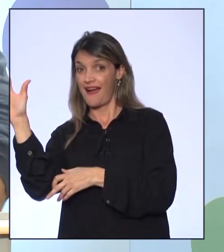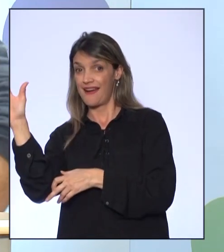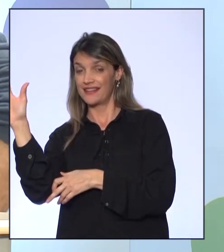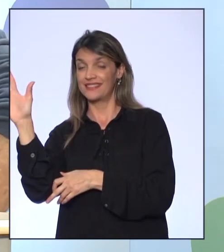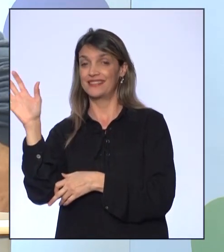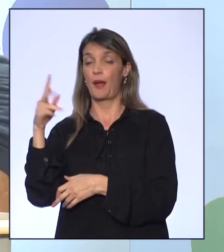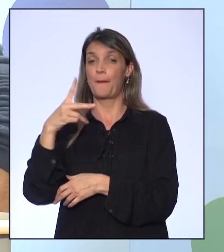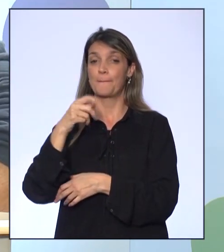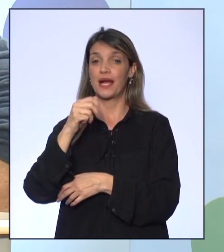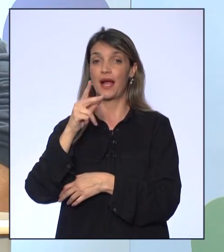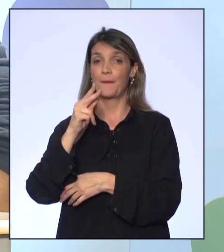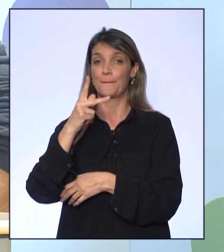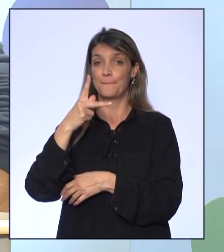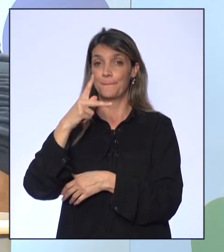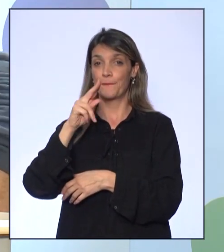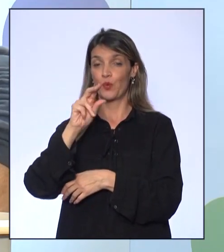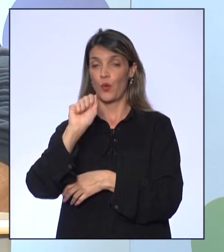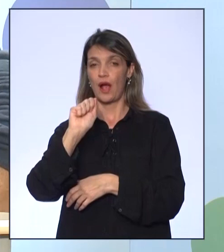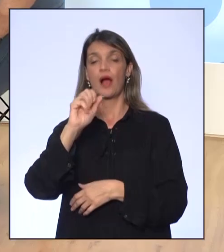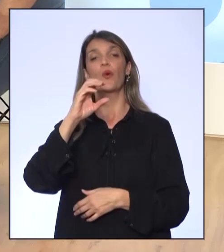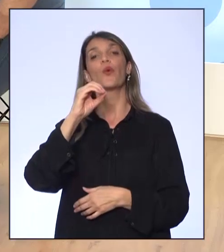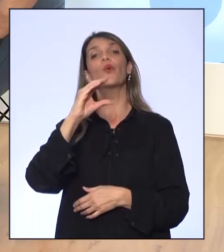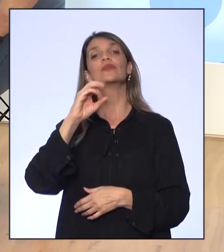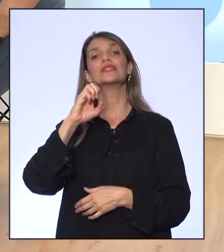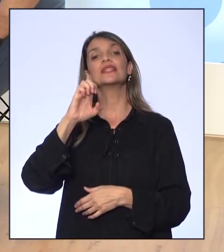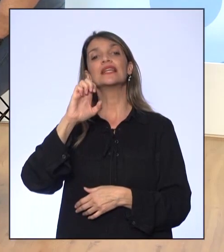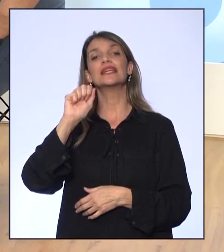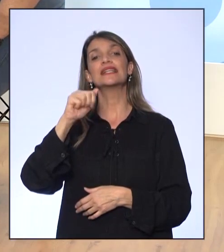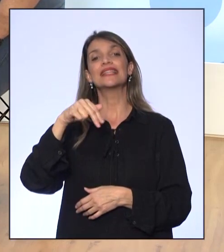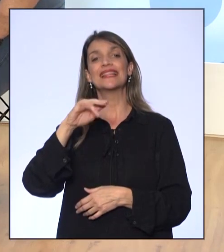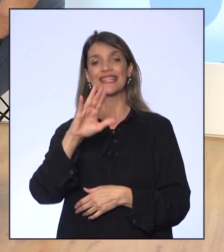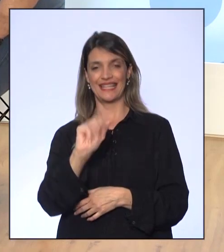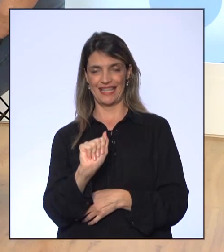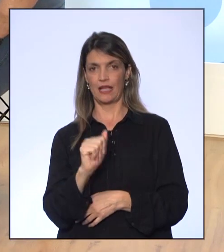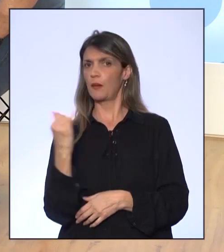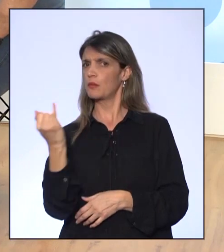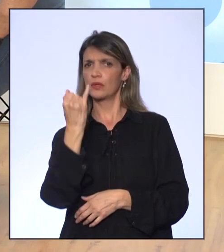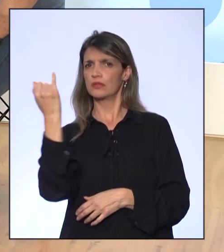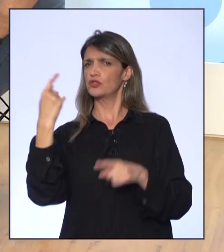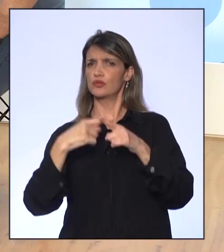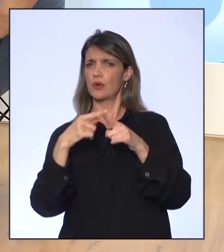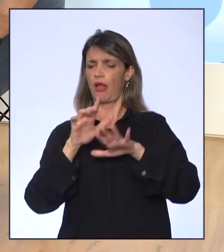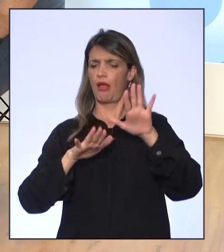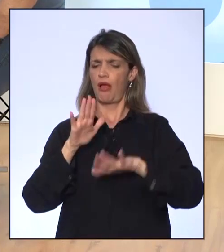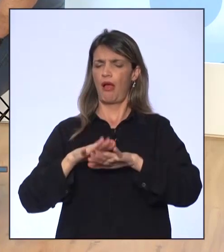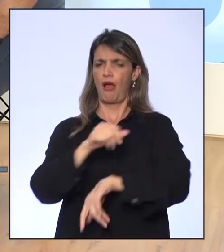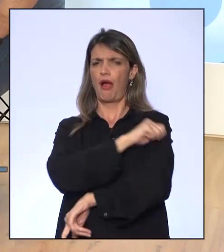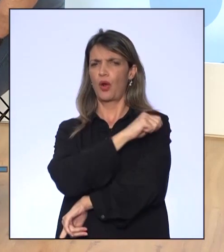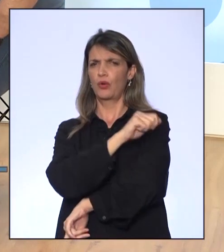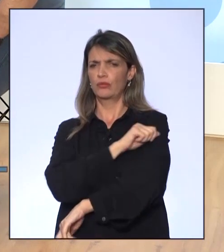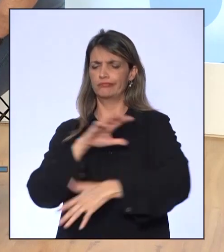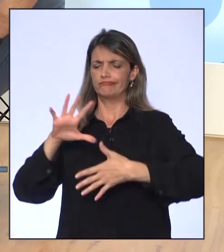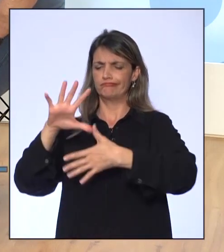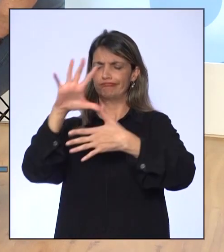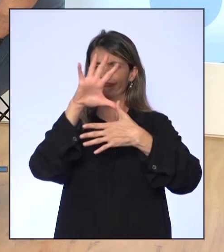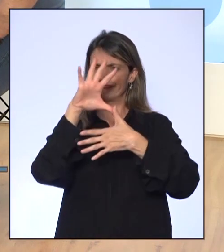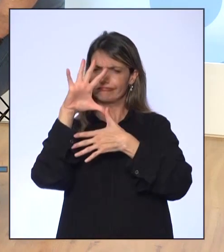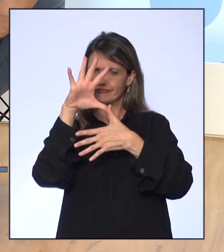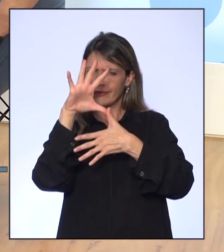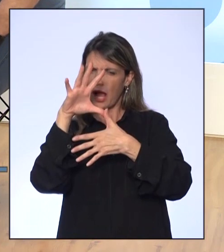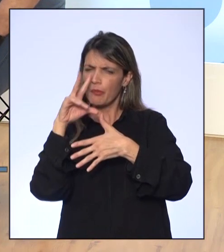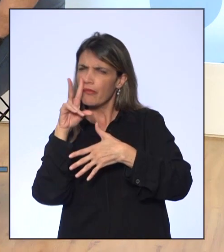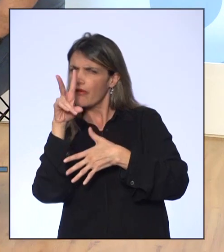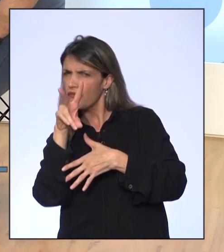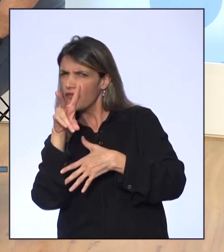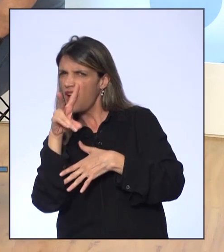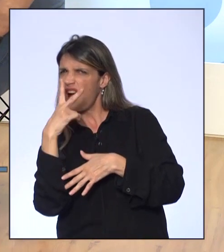à Oceania. Perfeito? Exatamente. Até uma coisa importante, porque às vezes quando o aluno vai produzir um mapa, vai trabalhar com um mapa, às vezes ele acha que